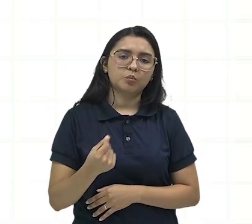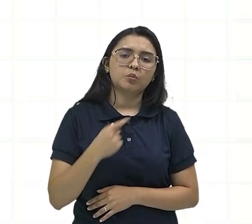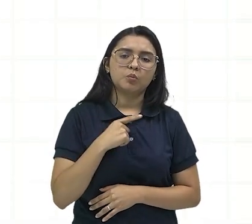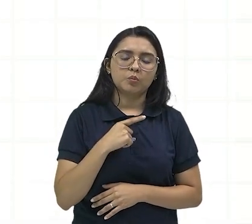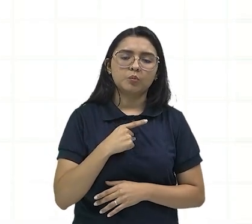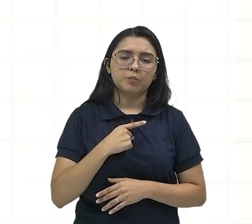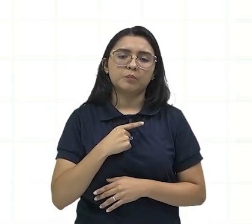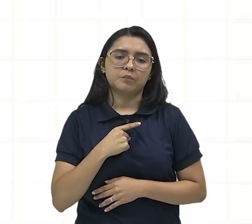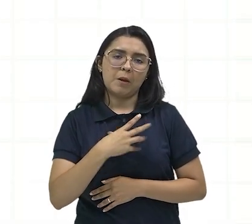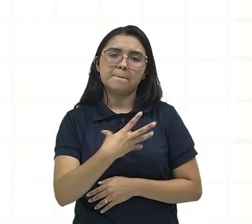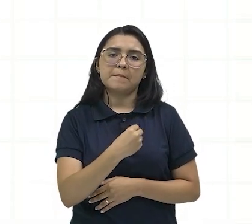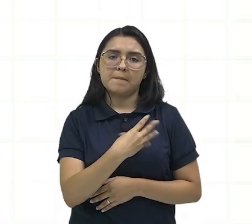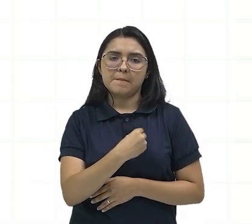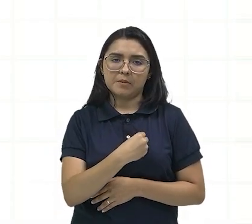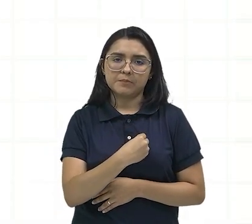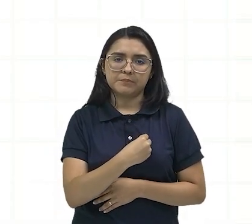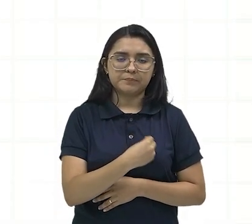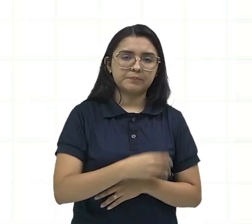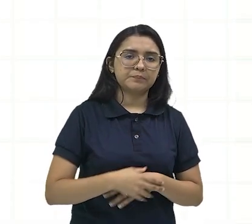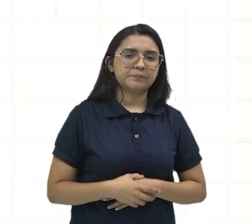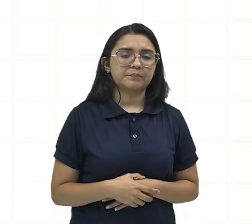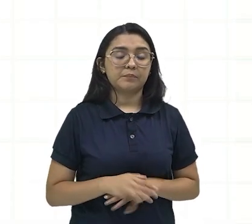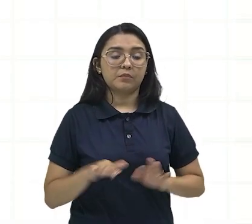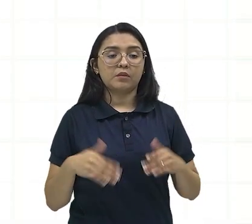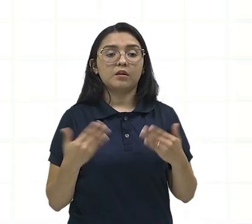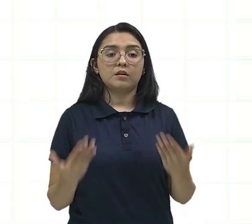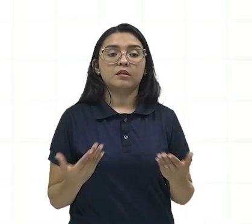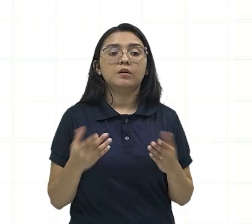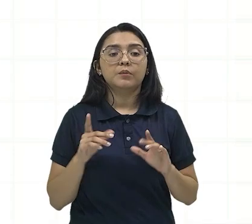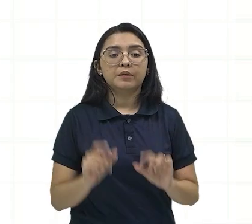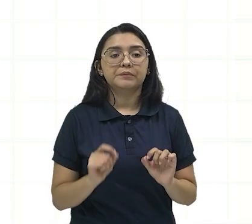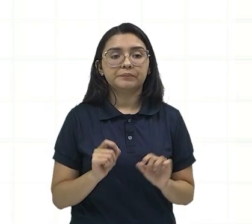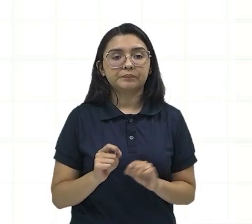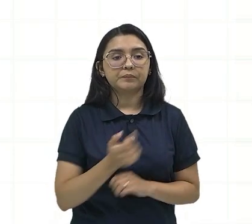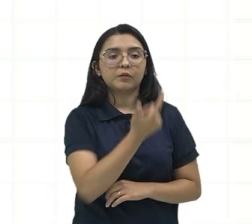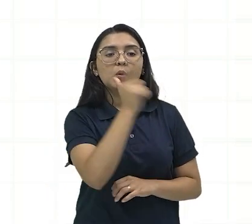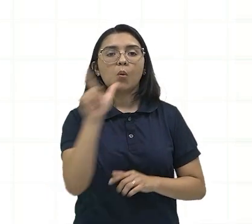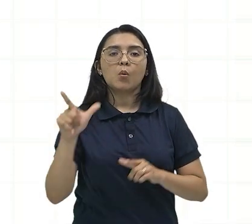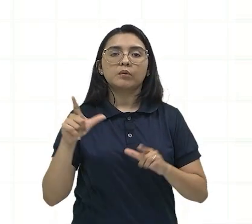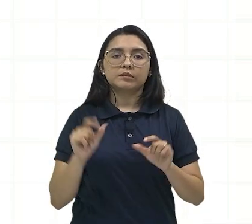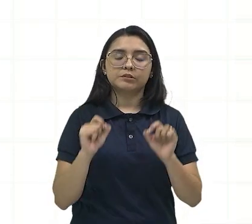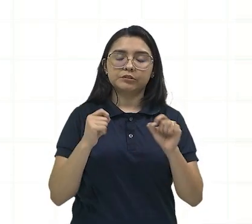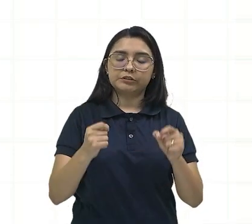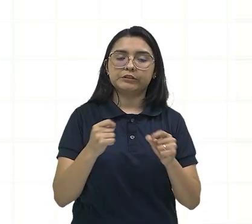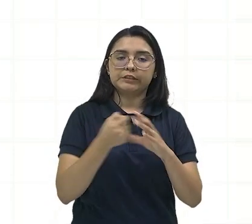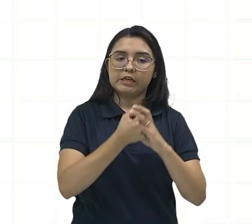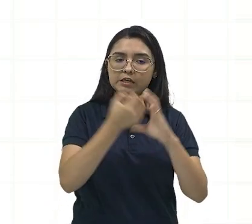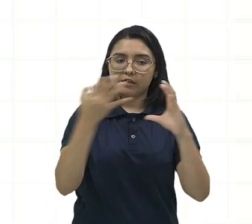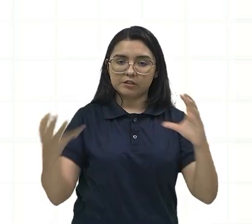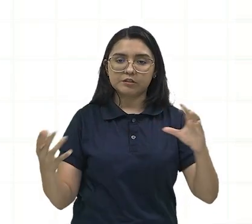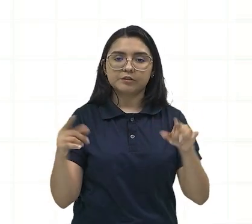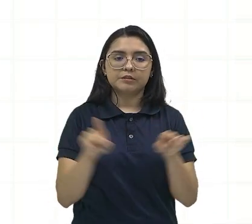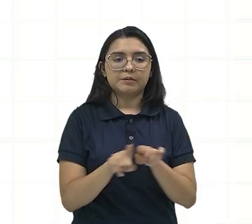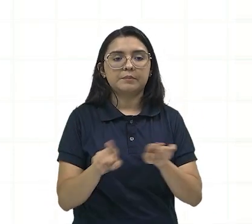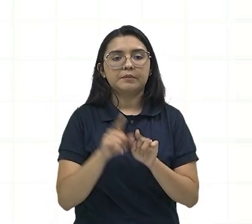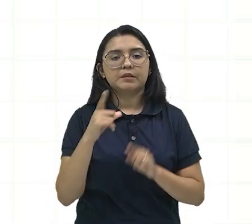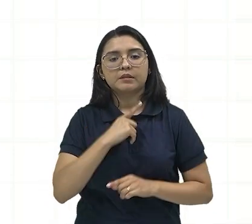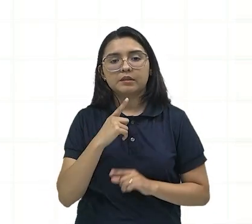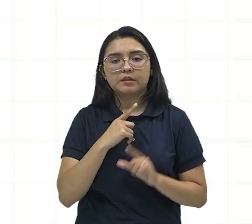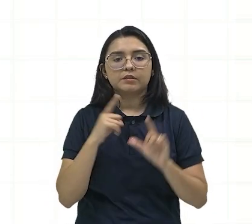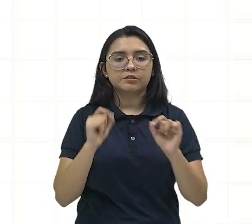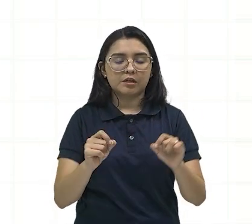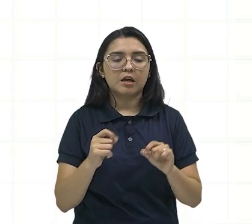No processo de amamentação, né? E aí, como outras características, nós temos a